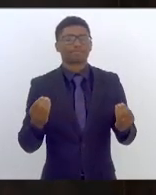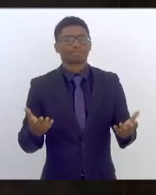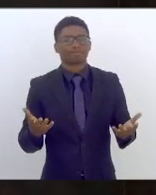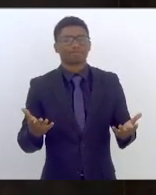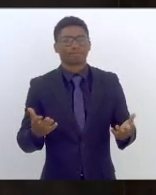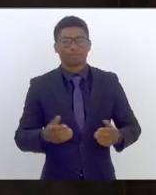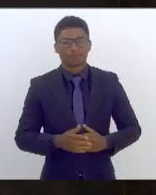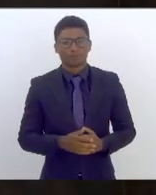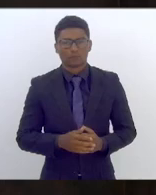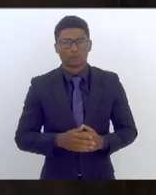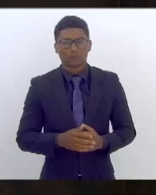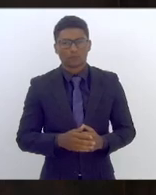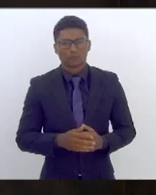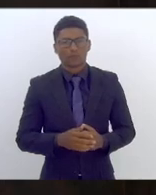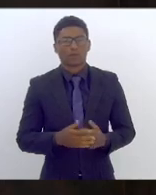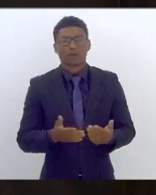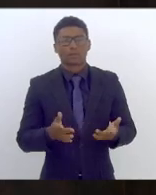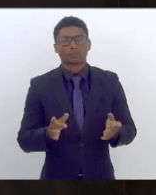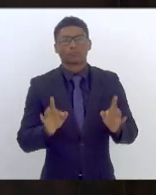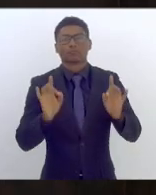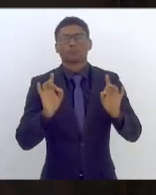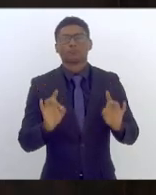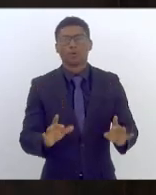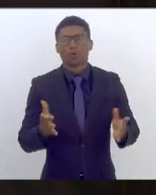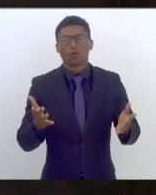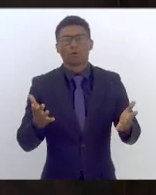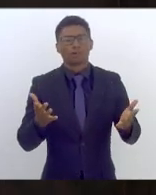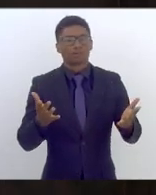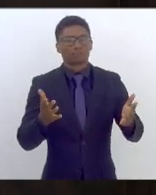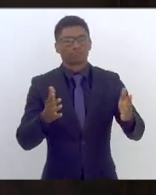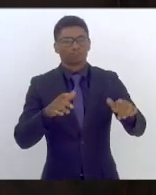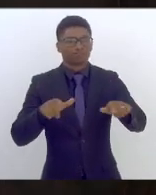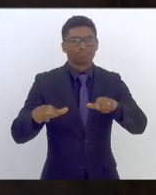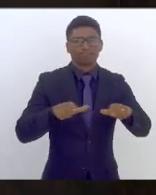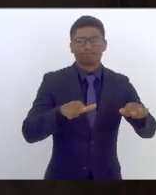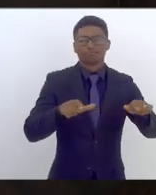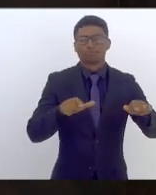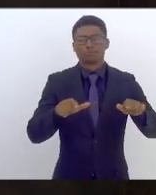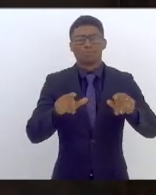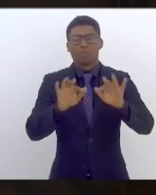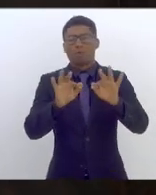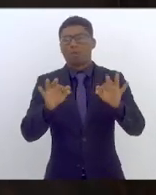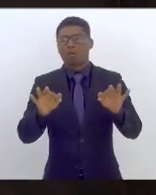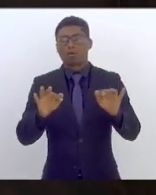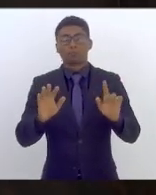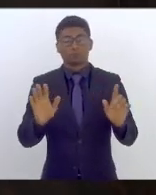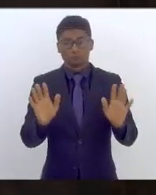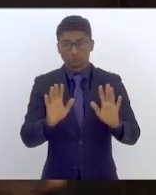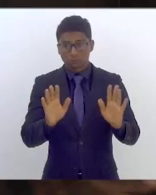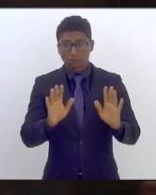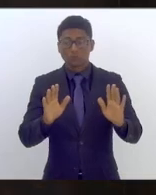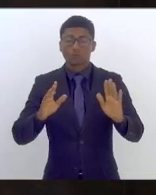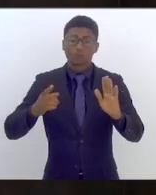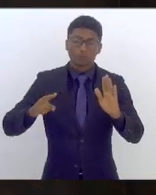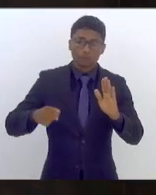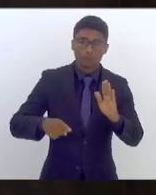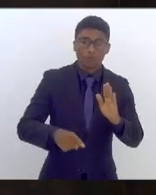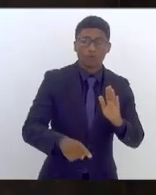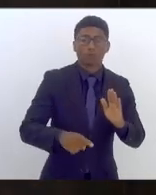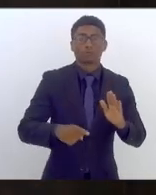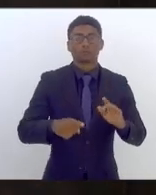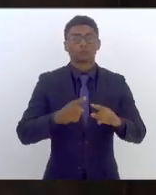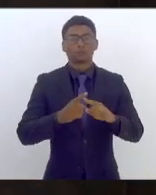dessa função parlamentar para ir fundo nela no que tange a tomar para se a preocupação